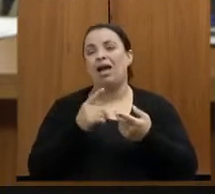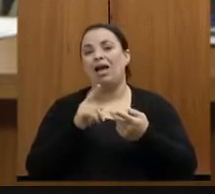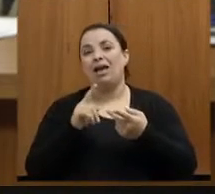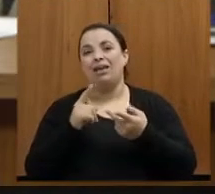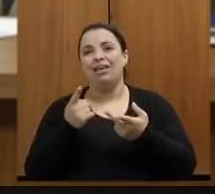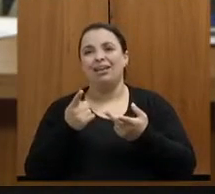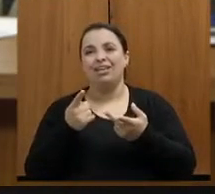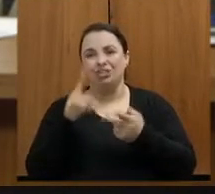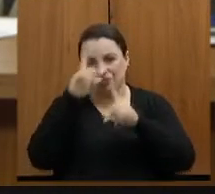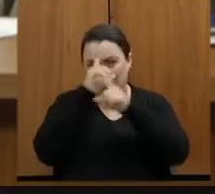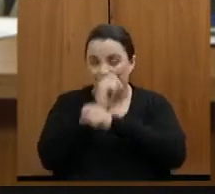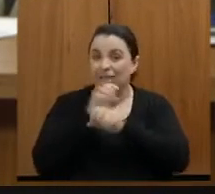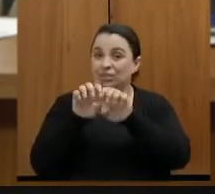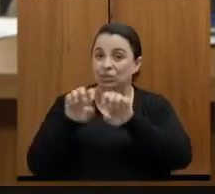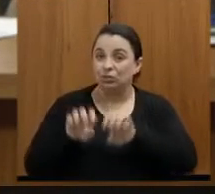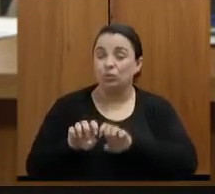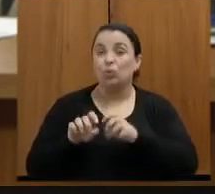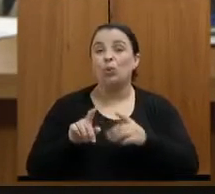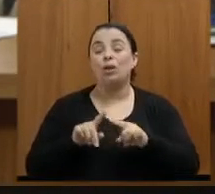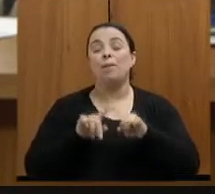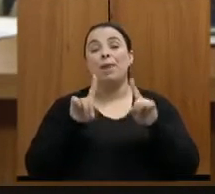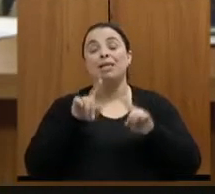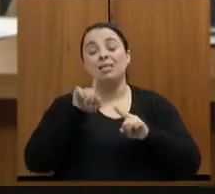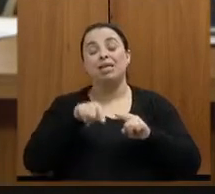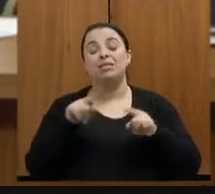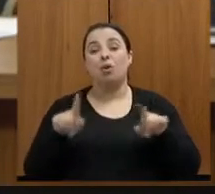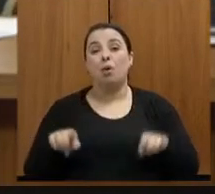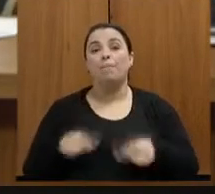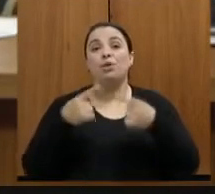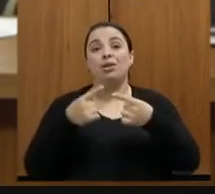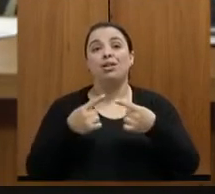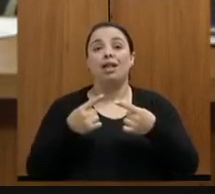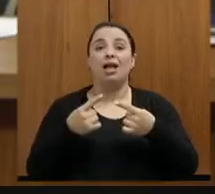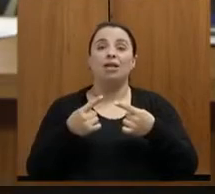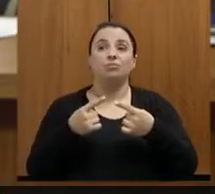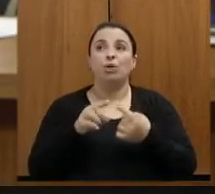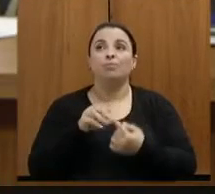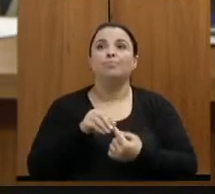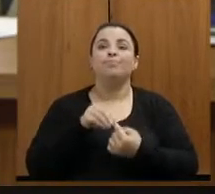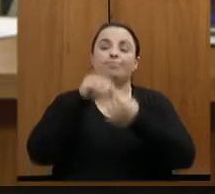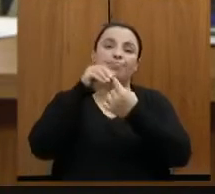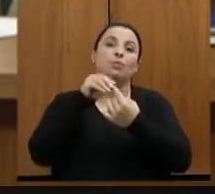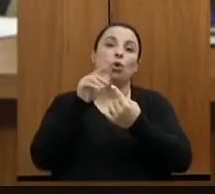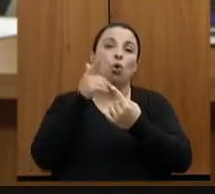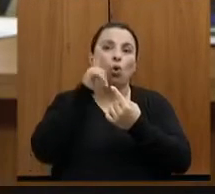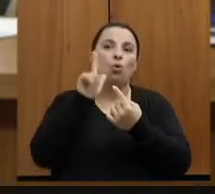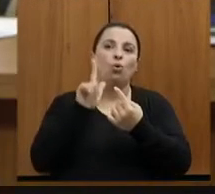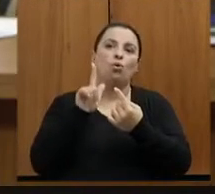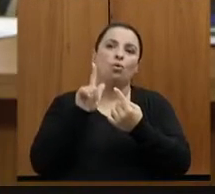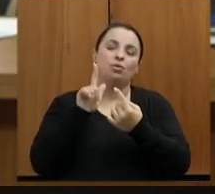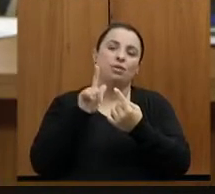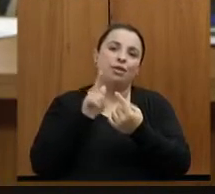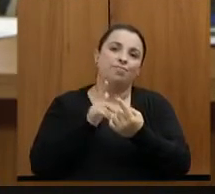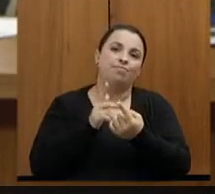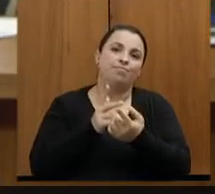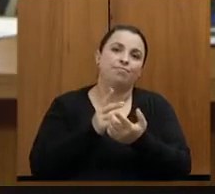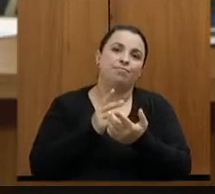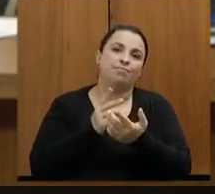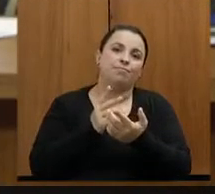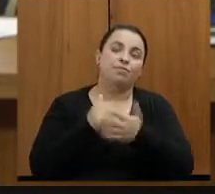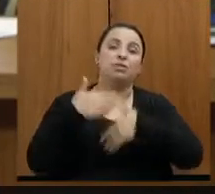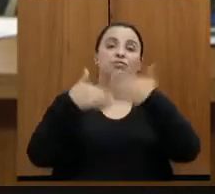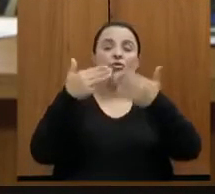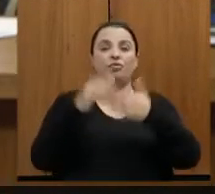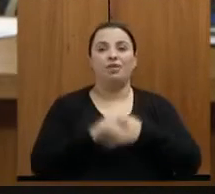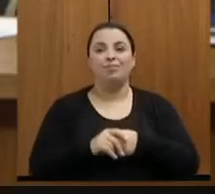é uma prioridade nossa, é uma prioridade real de avançar. Então, não gostamos ali de nenhuma área que fique